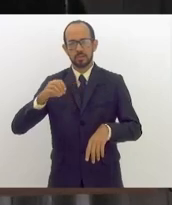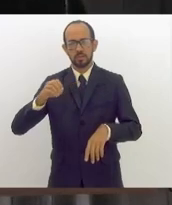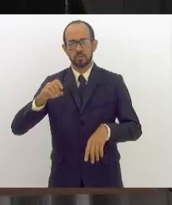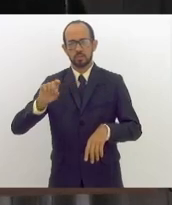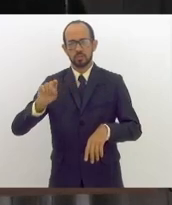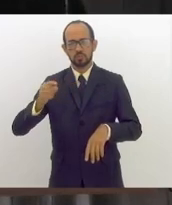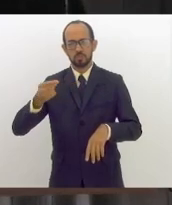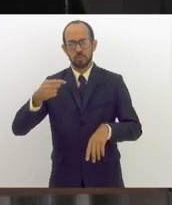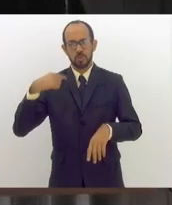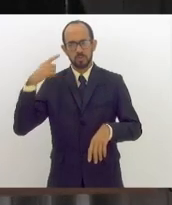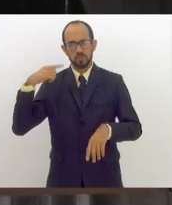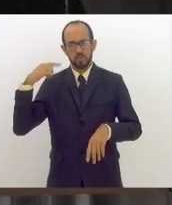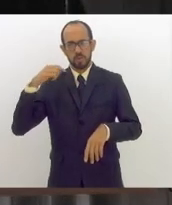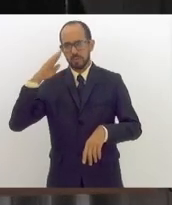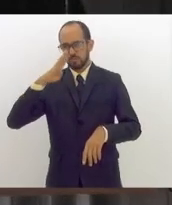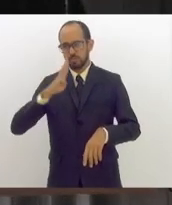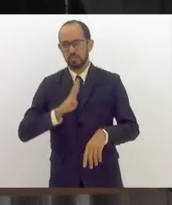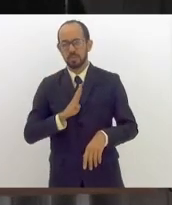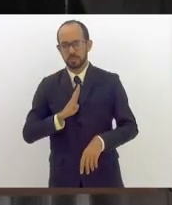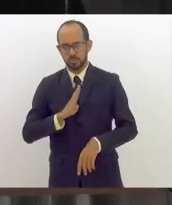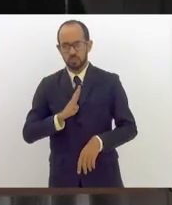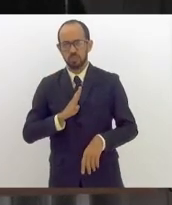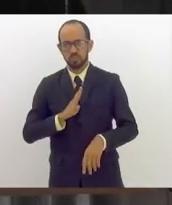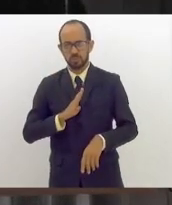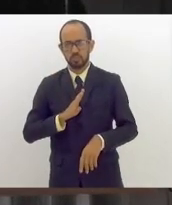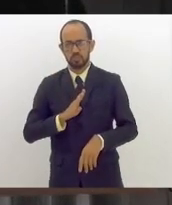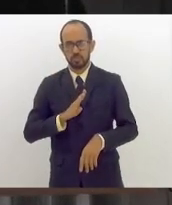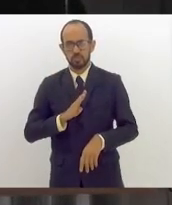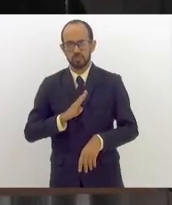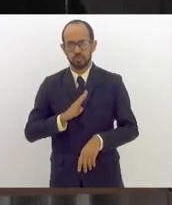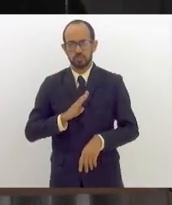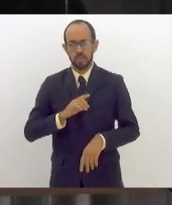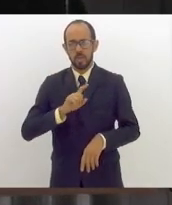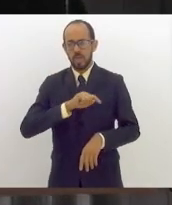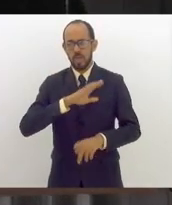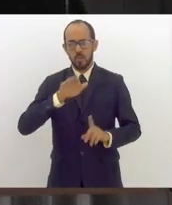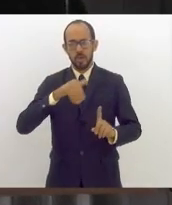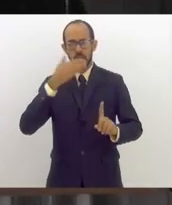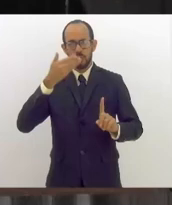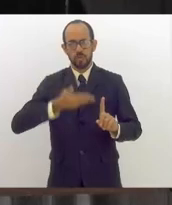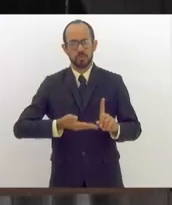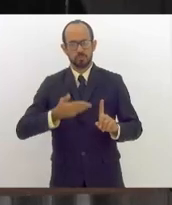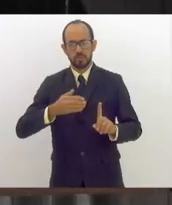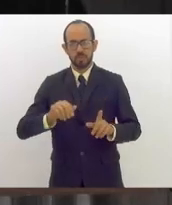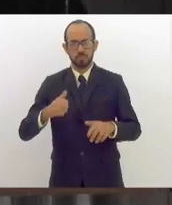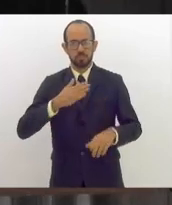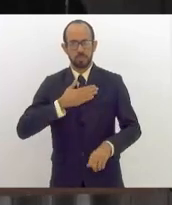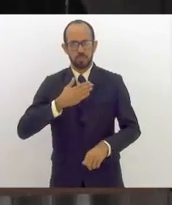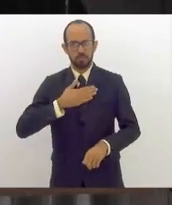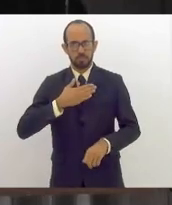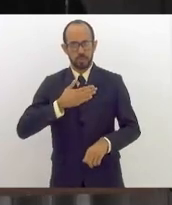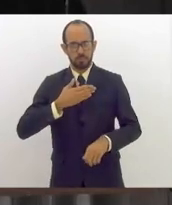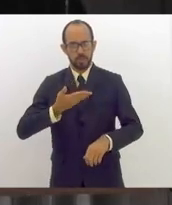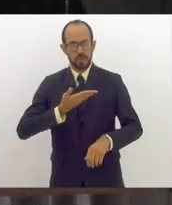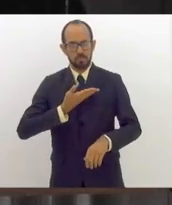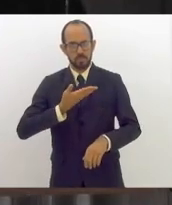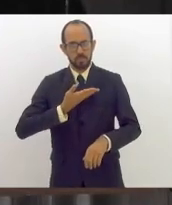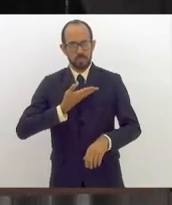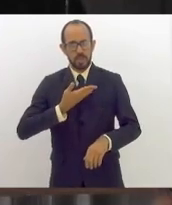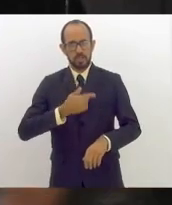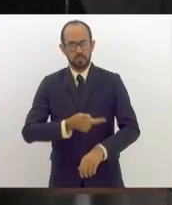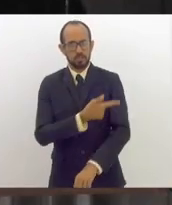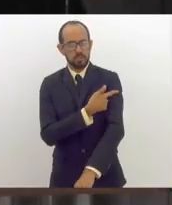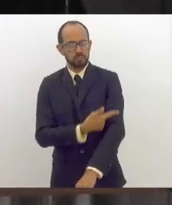brasileiros essa é uma conquista um reconhecimento que é feito a mim pela amizade e pela